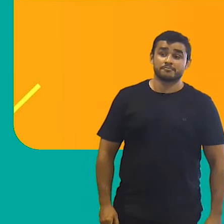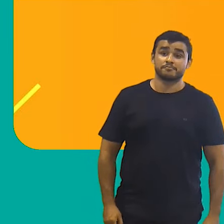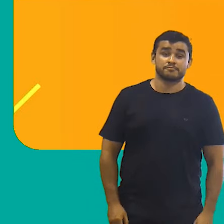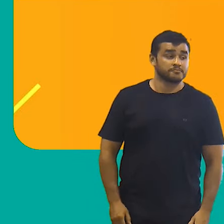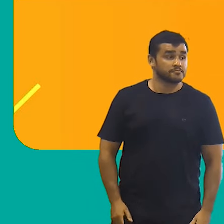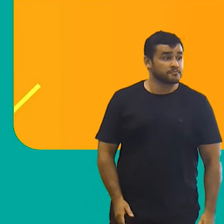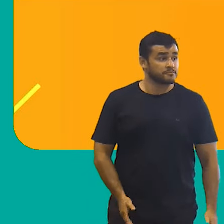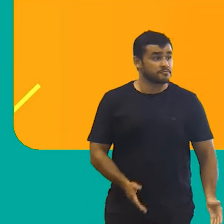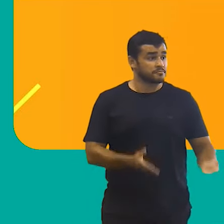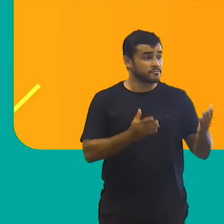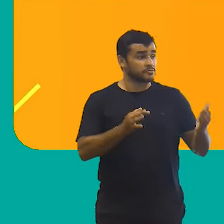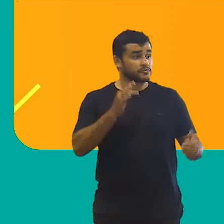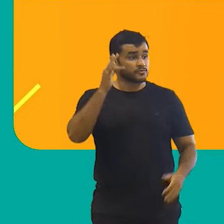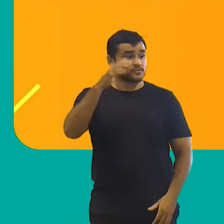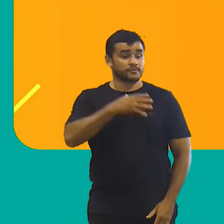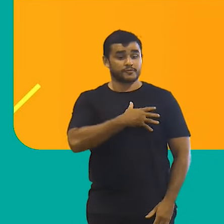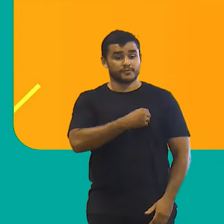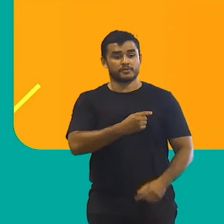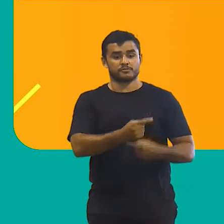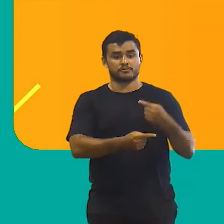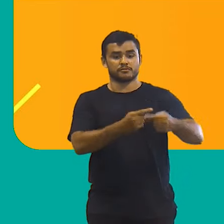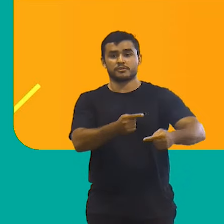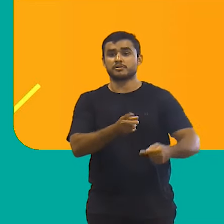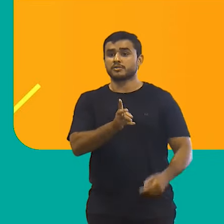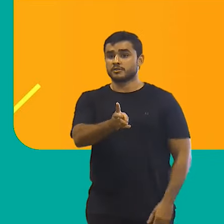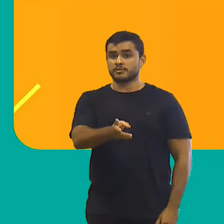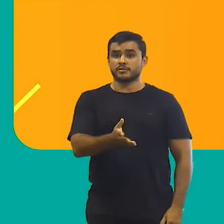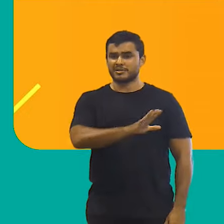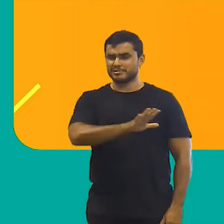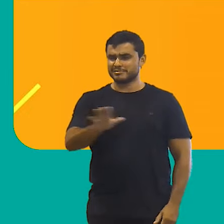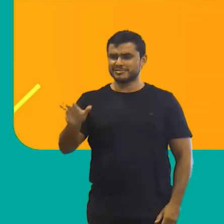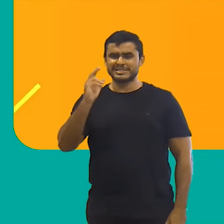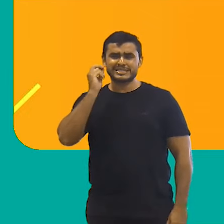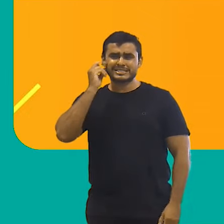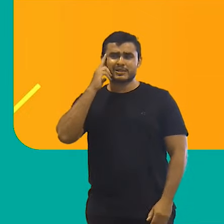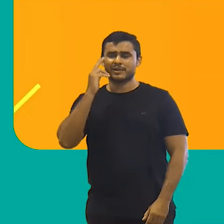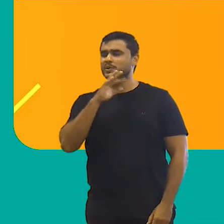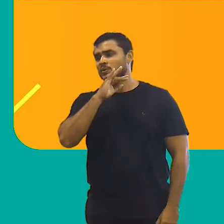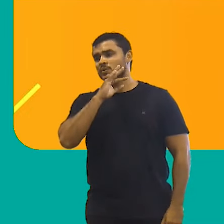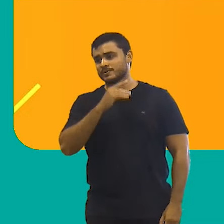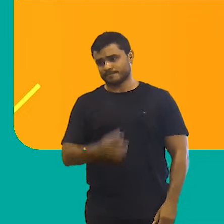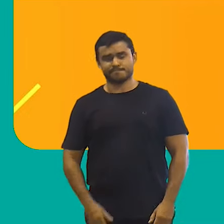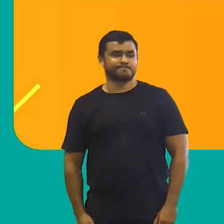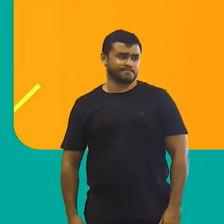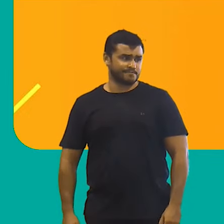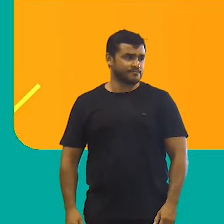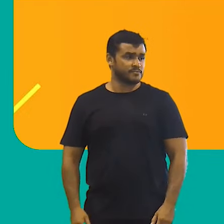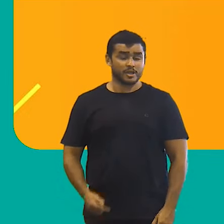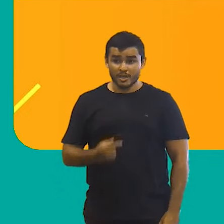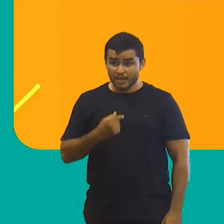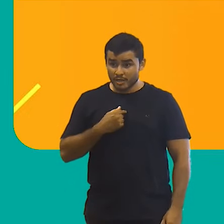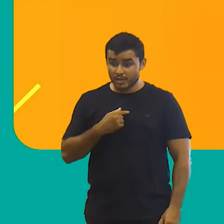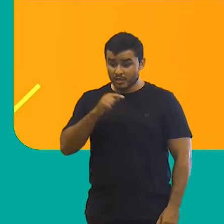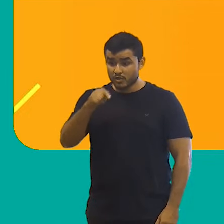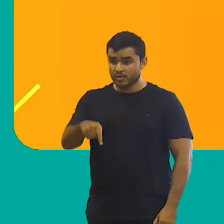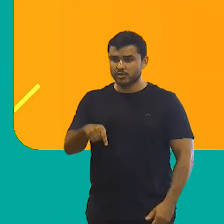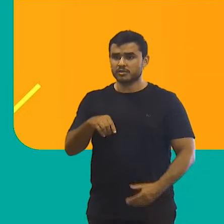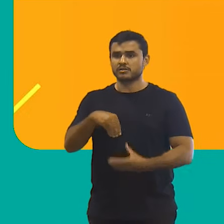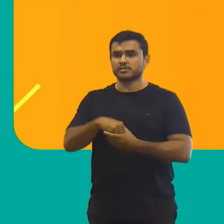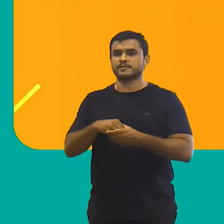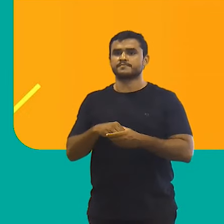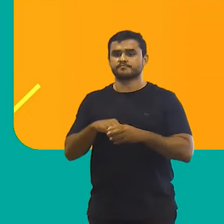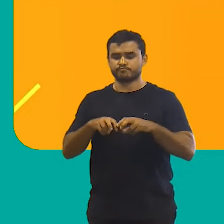seus filhos, que sua descendência saia do celular. O negócio, mano, eu chego ao restaurante, tá lá a